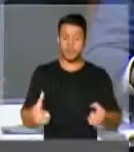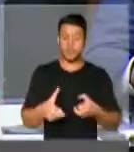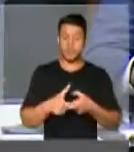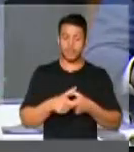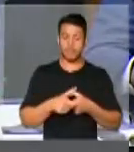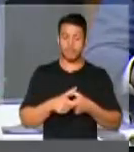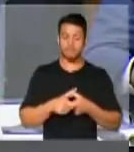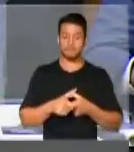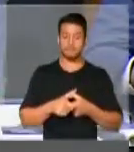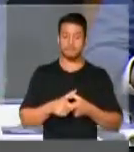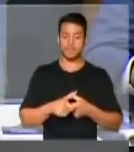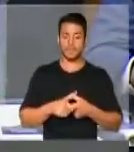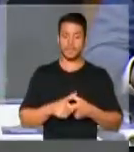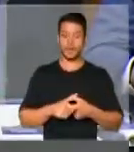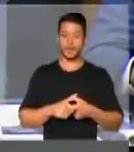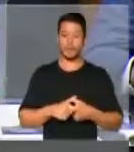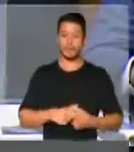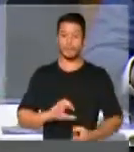minoria,